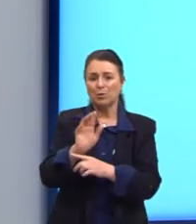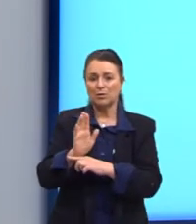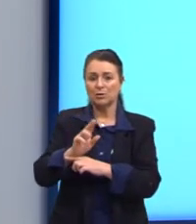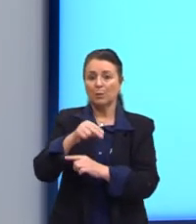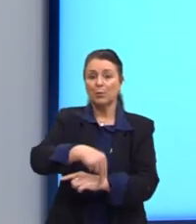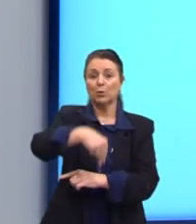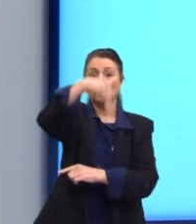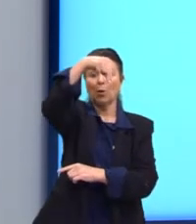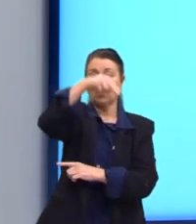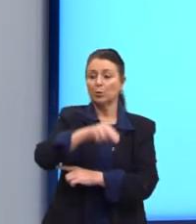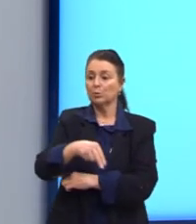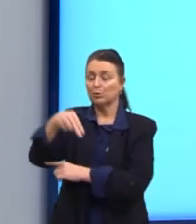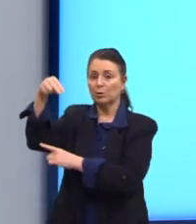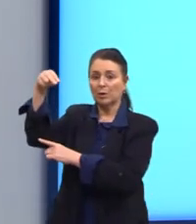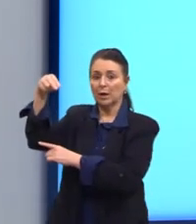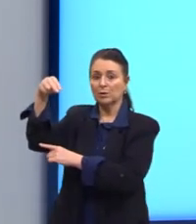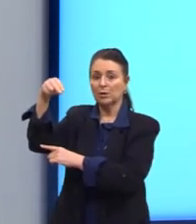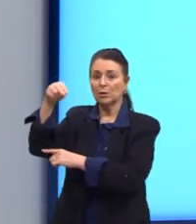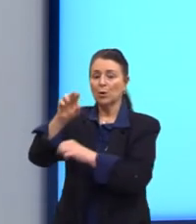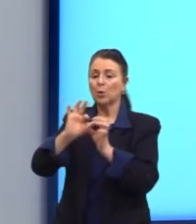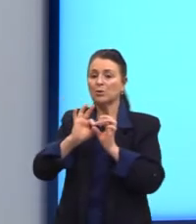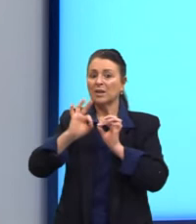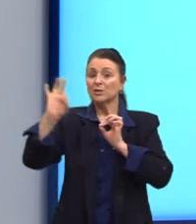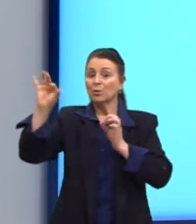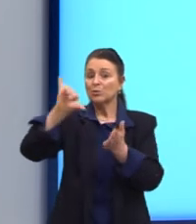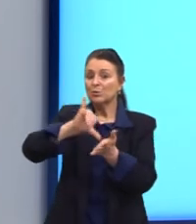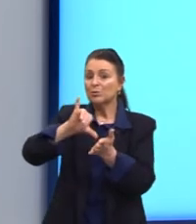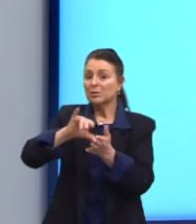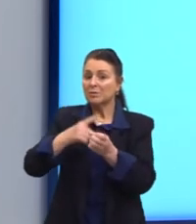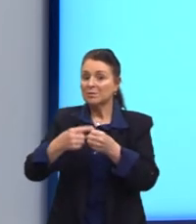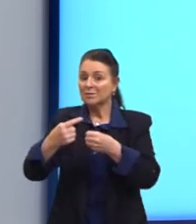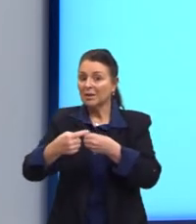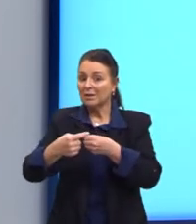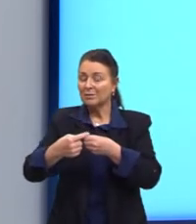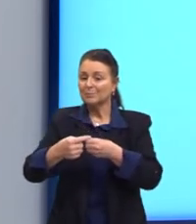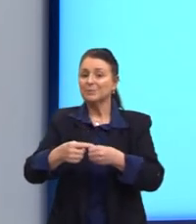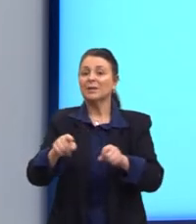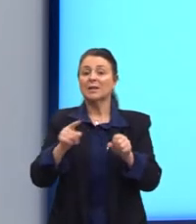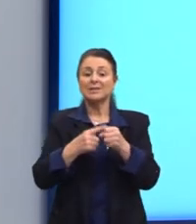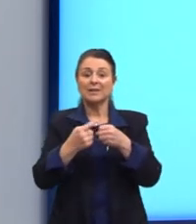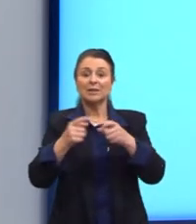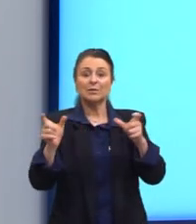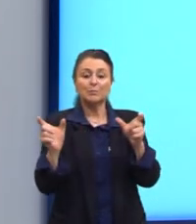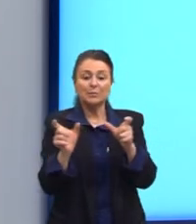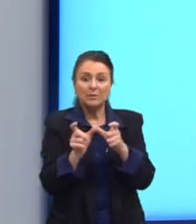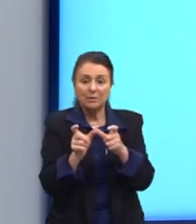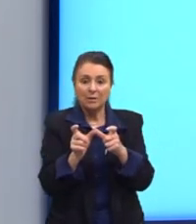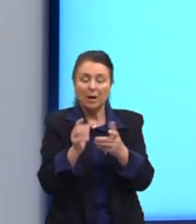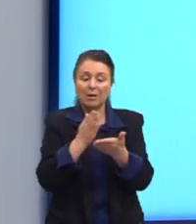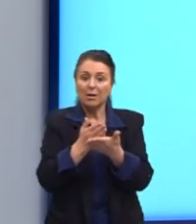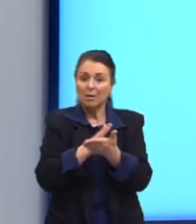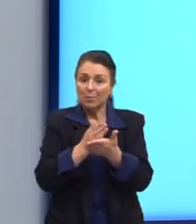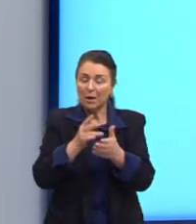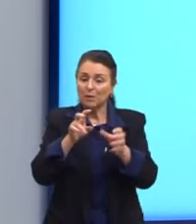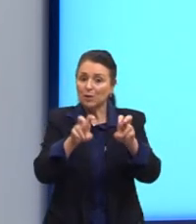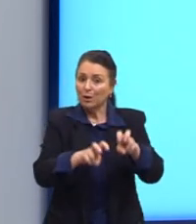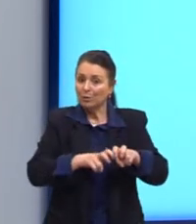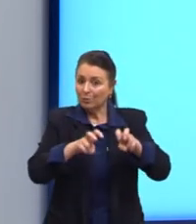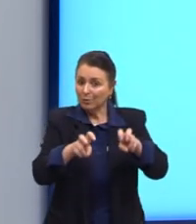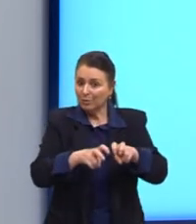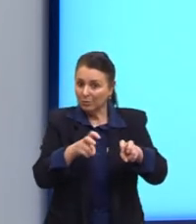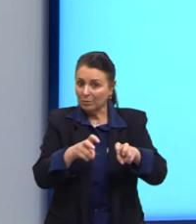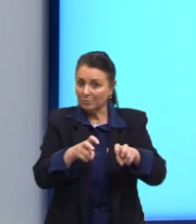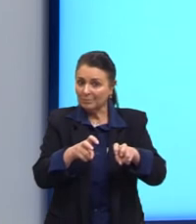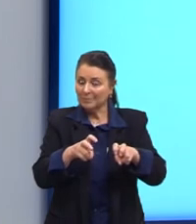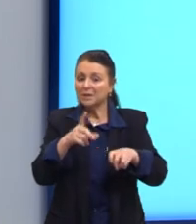e o Nordeste as periferias Urbanas A cidades pequenas e médias do interior e isso aqui está